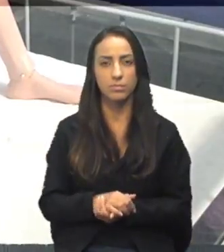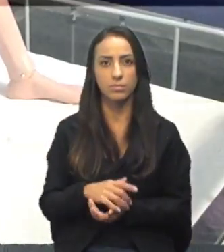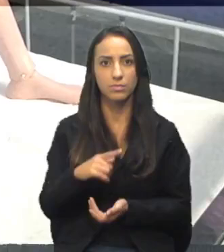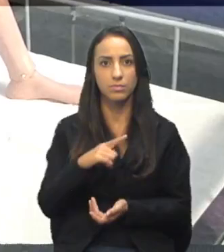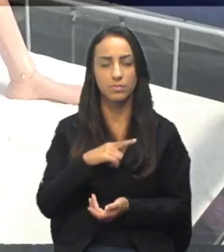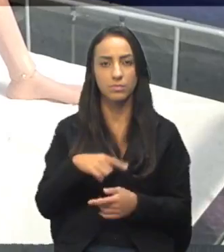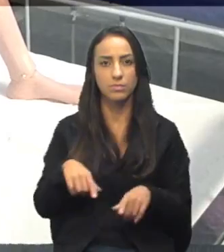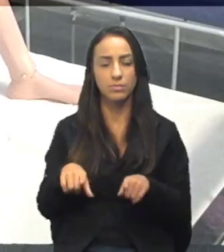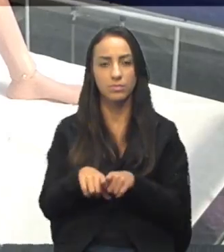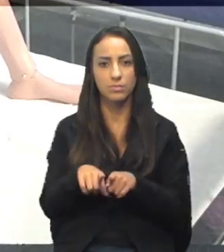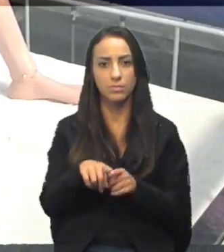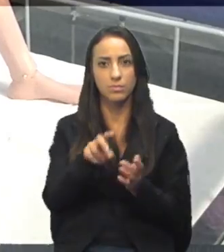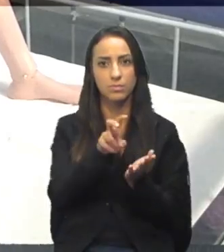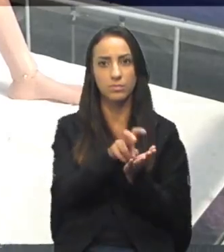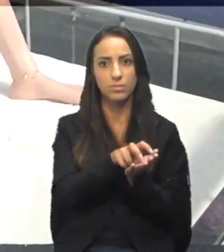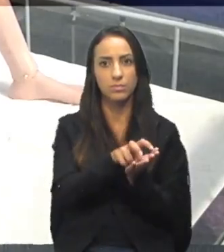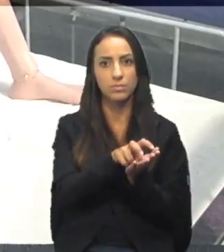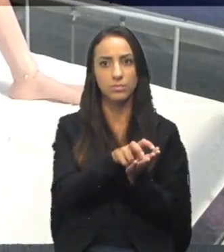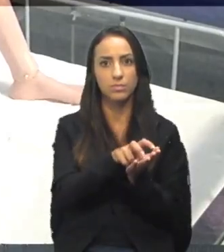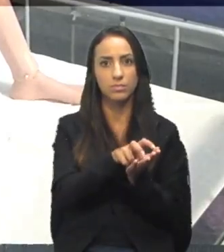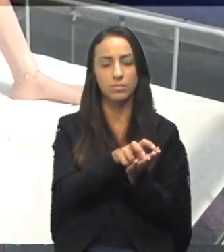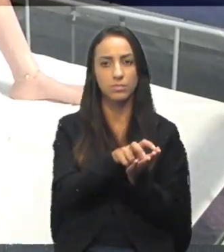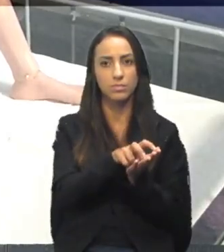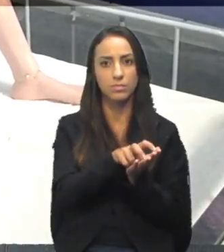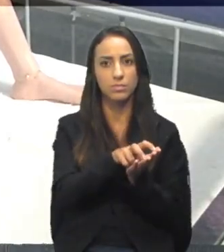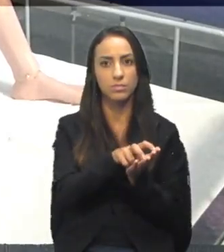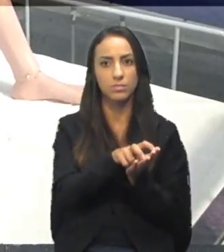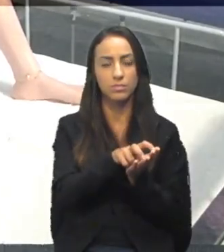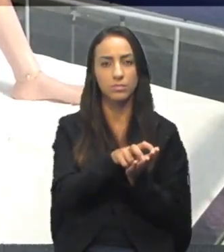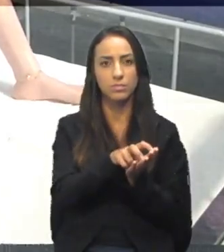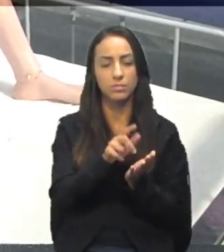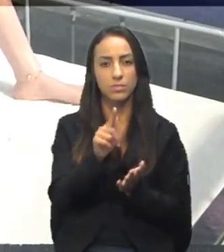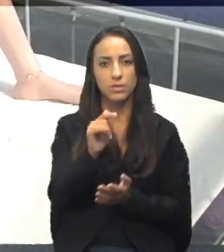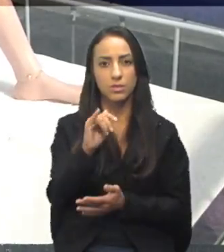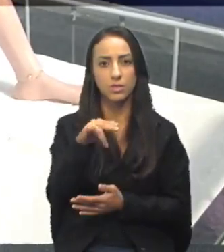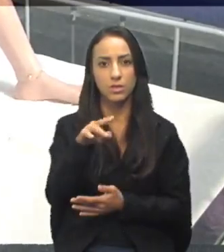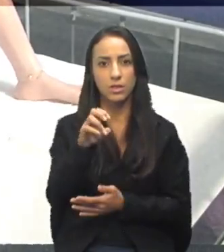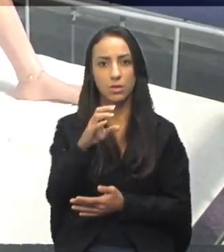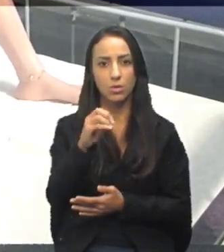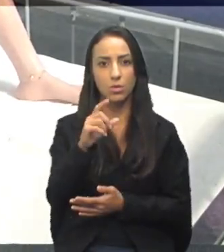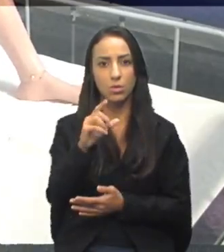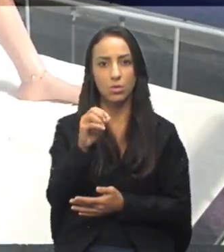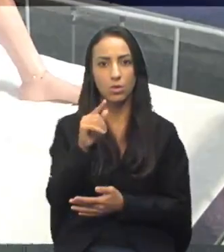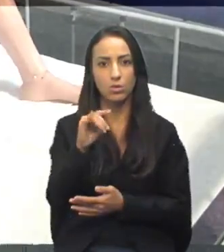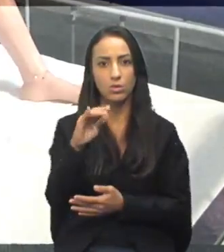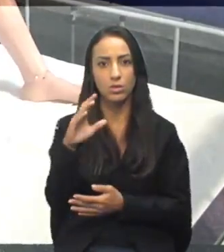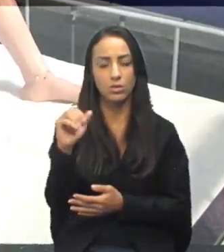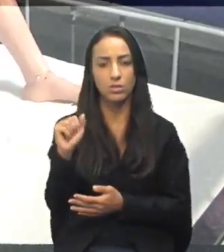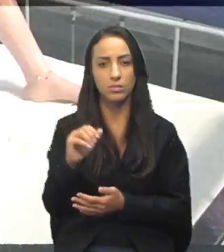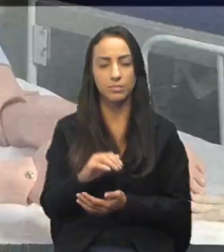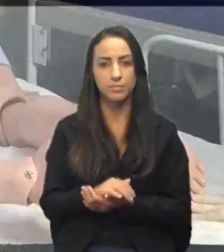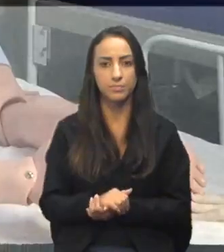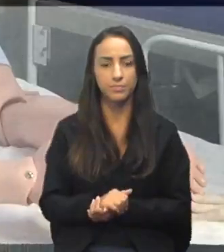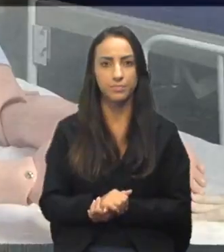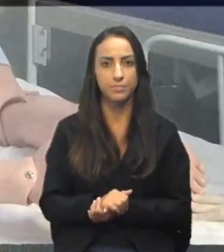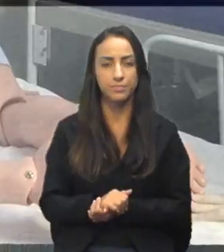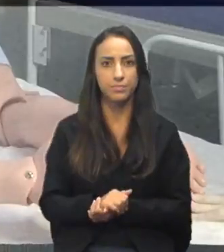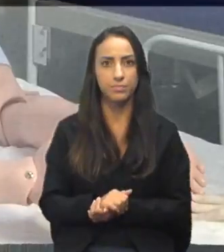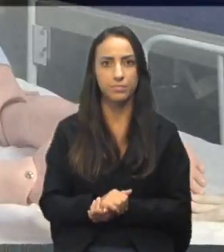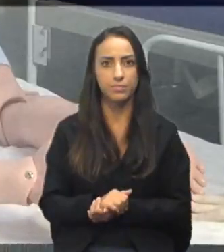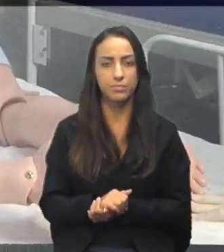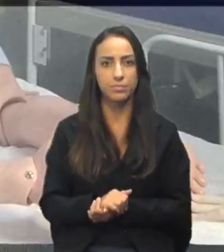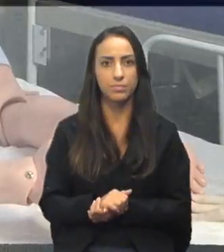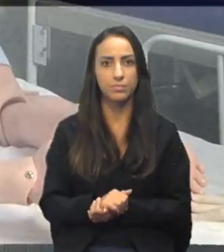Temos, então, a posição que nós chamamos de ginecológica, em que as pernas